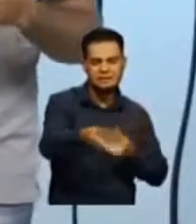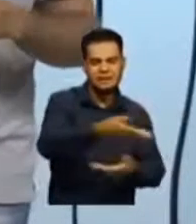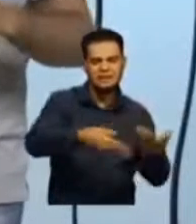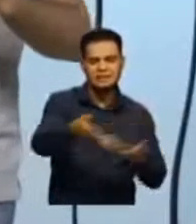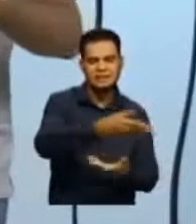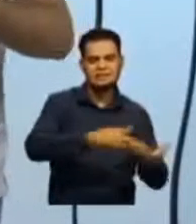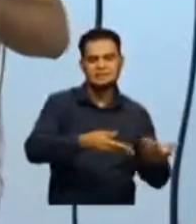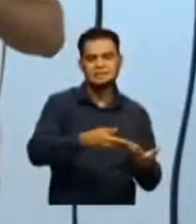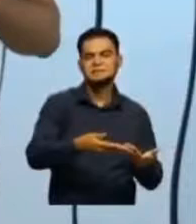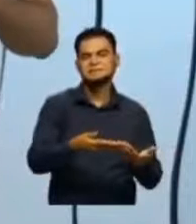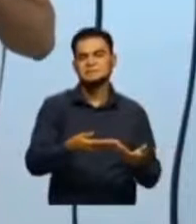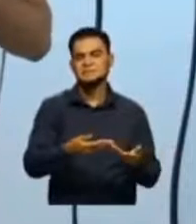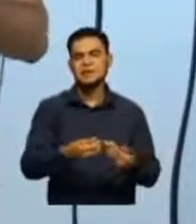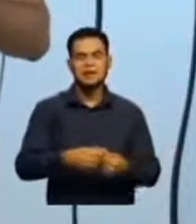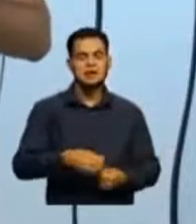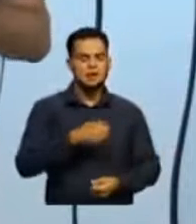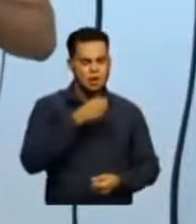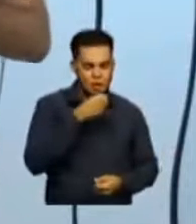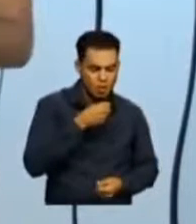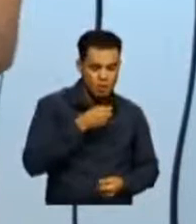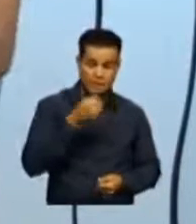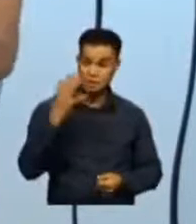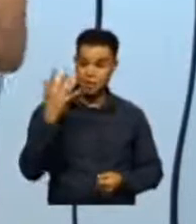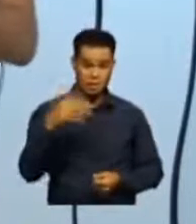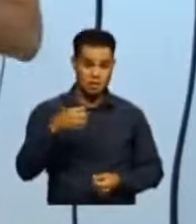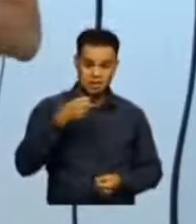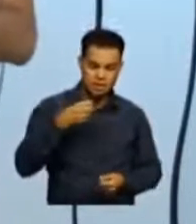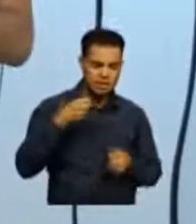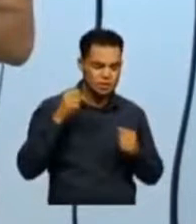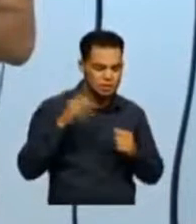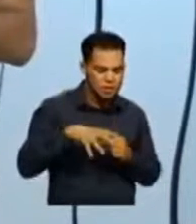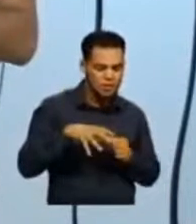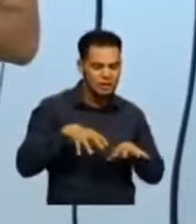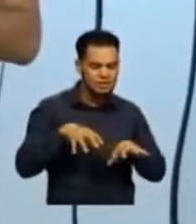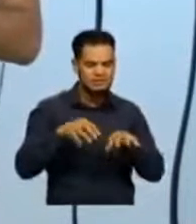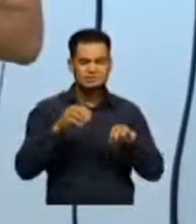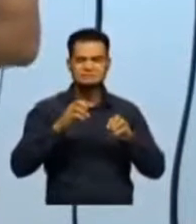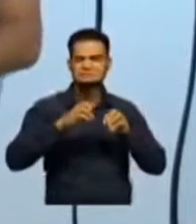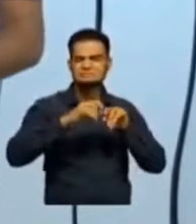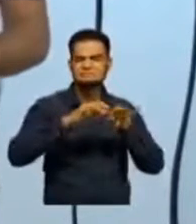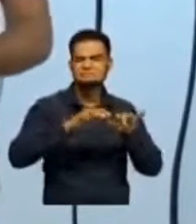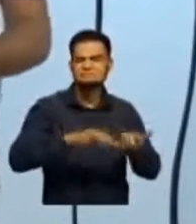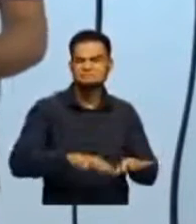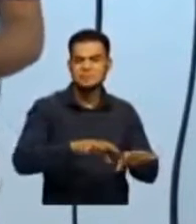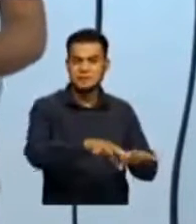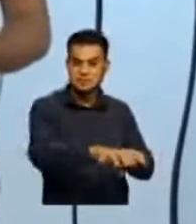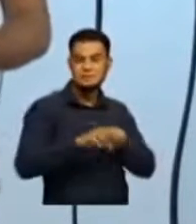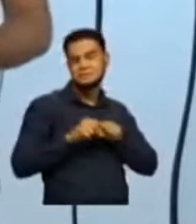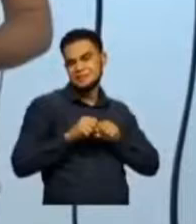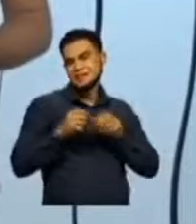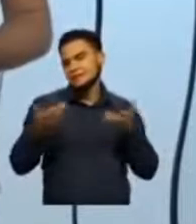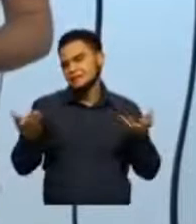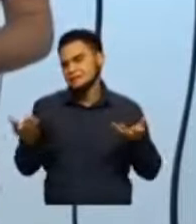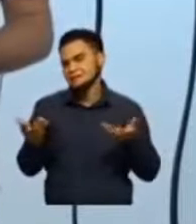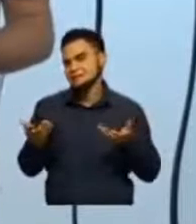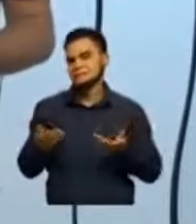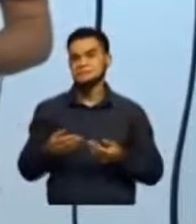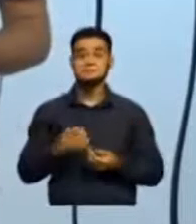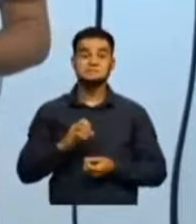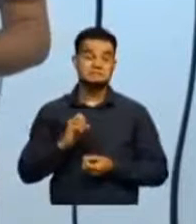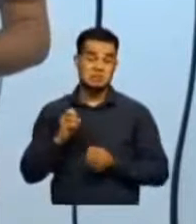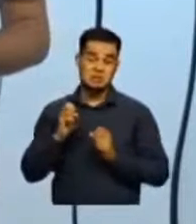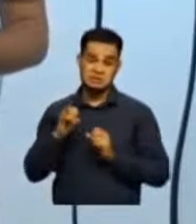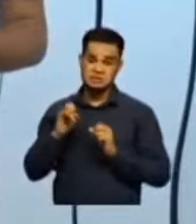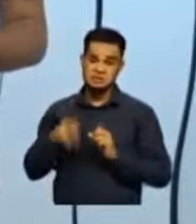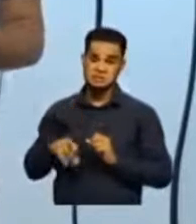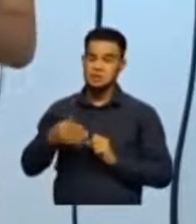contaminada, sem querer, ela tossiu e não colocou a mão. Aí esse objeto está contaminado. Você pegou uma pessoa, tossiu,